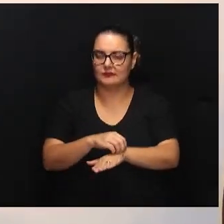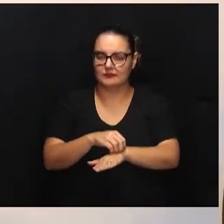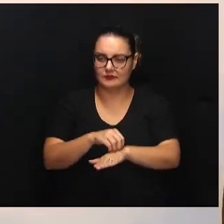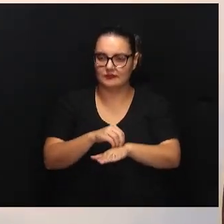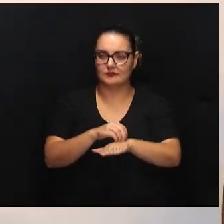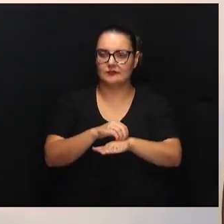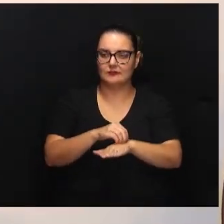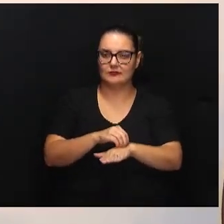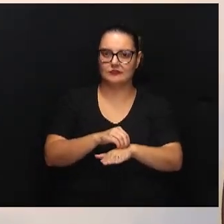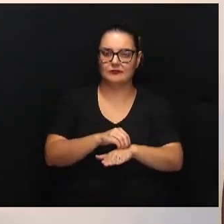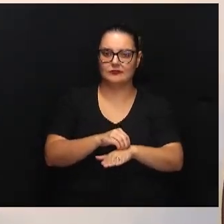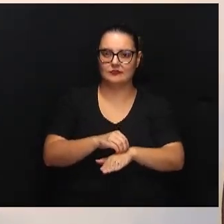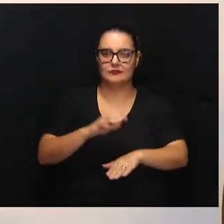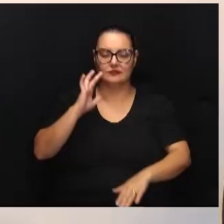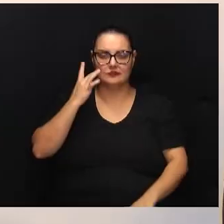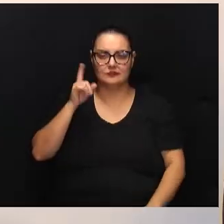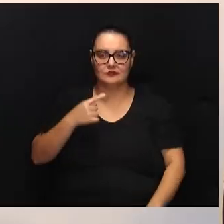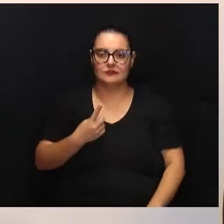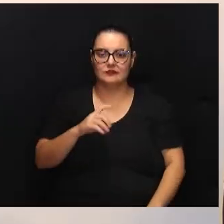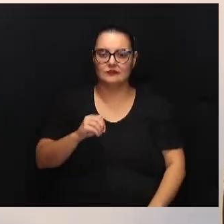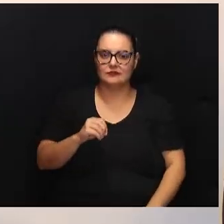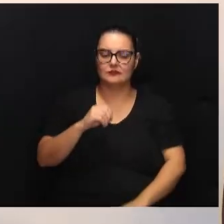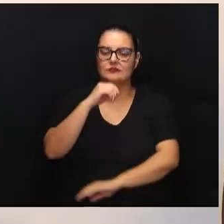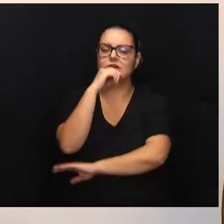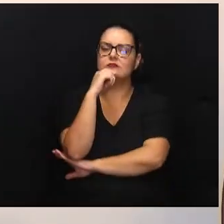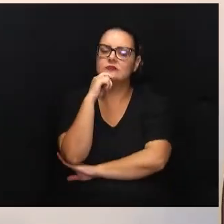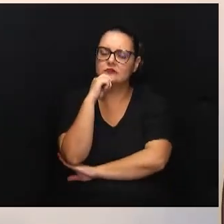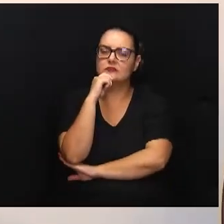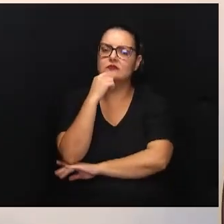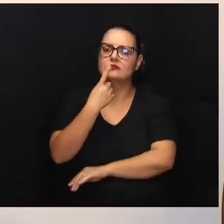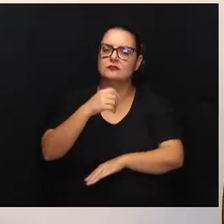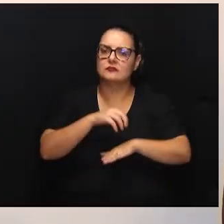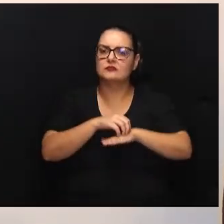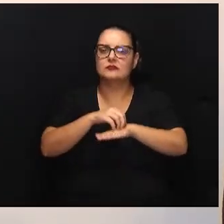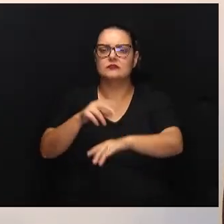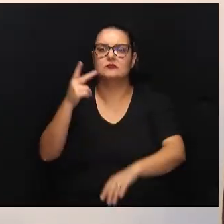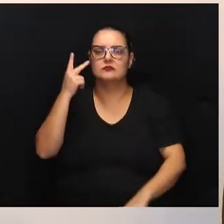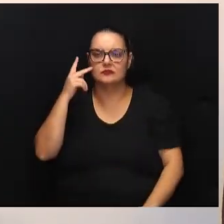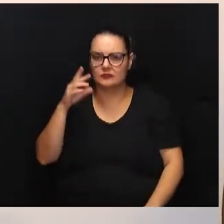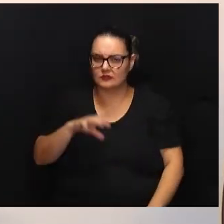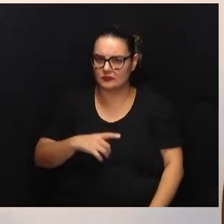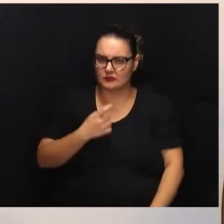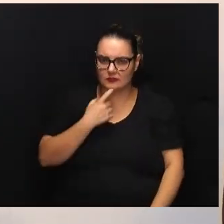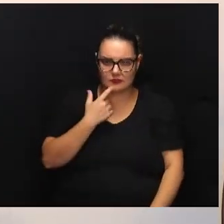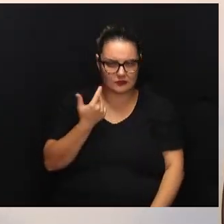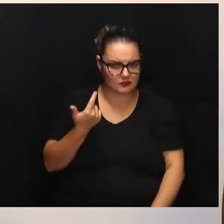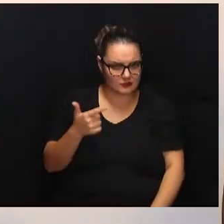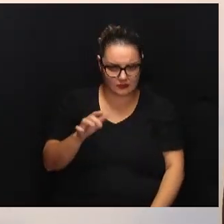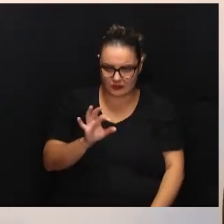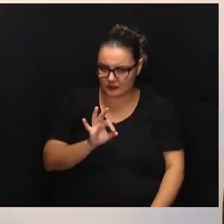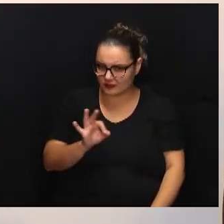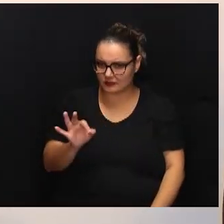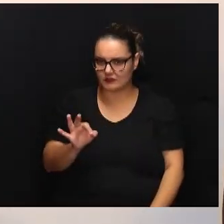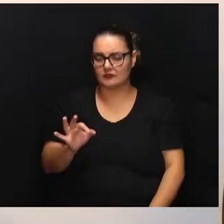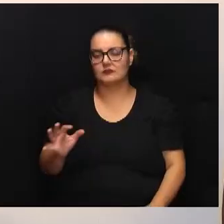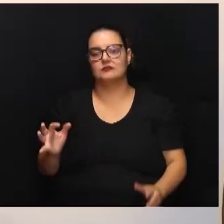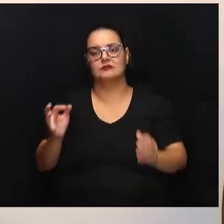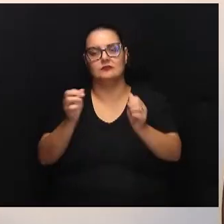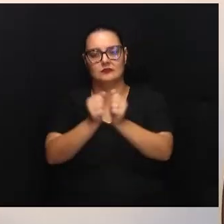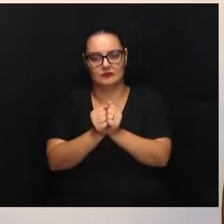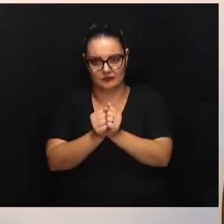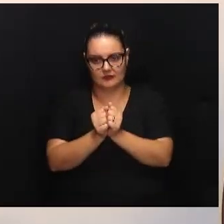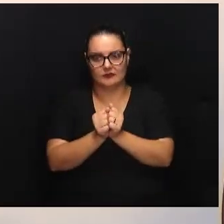Se bobear, eu acho que até foi uns 10. Aí foi aquela pergunta, tá bom, 10 ônibus para São Paulo e em Campinas